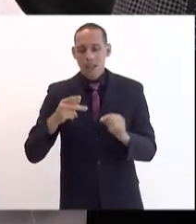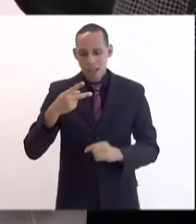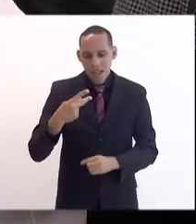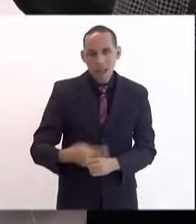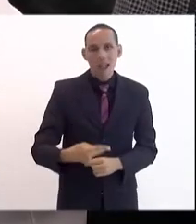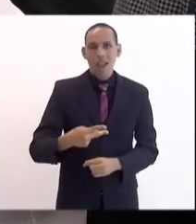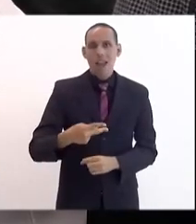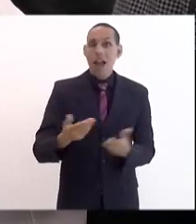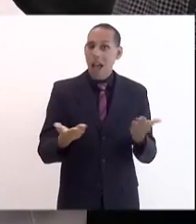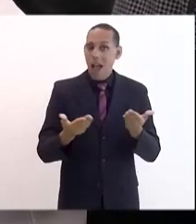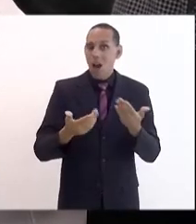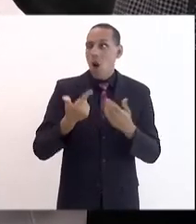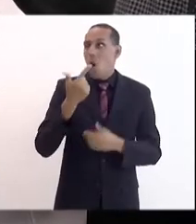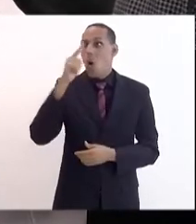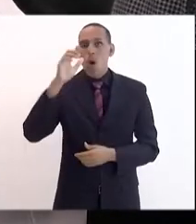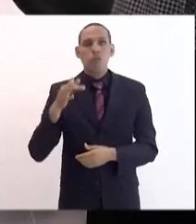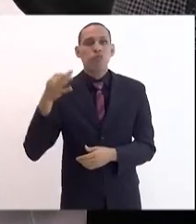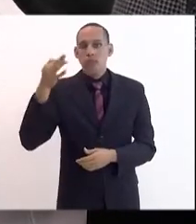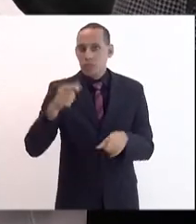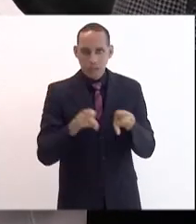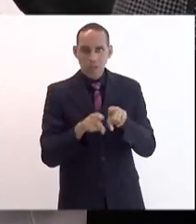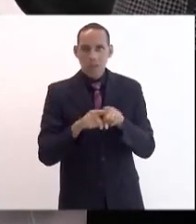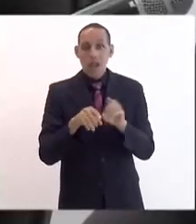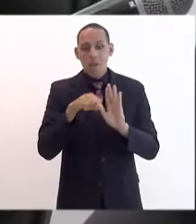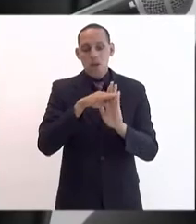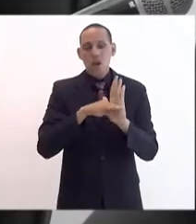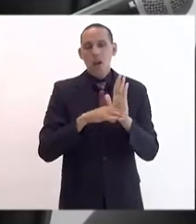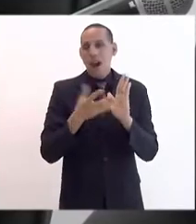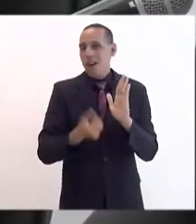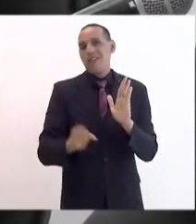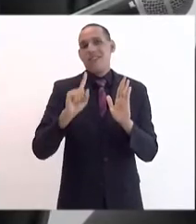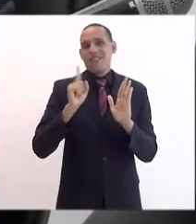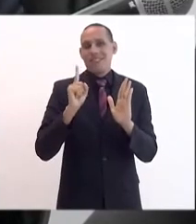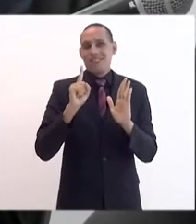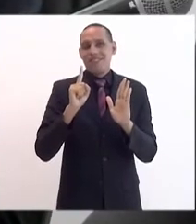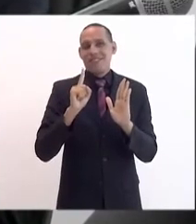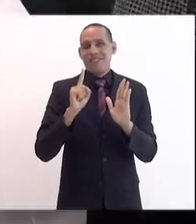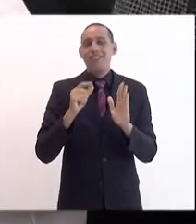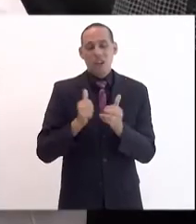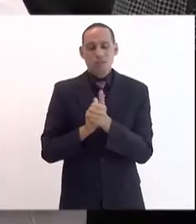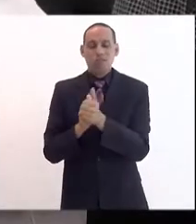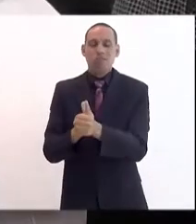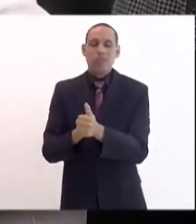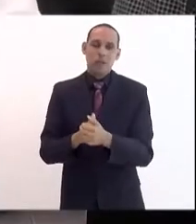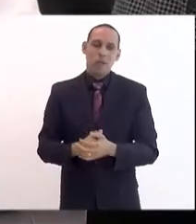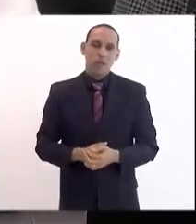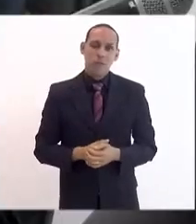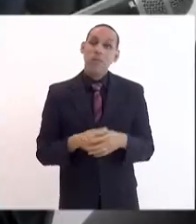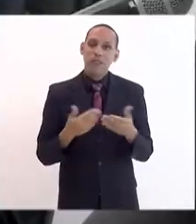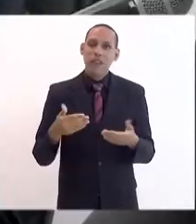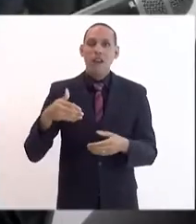e para qualquer futura. Uma rejeição ao procedimento. Ao procedimento. Como então, eu acompanho esse voto. Então,